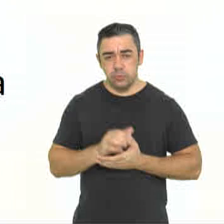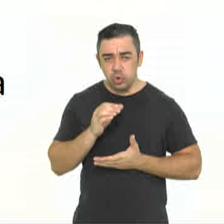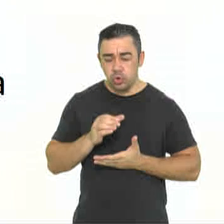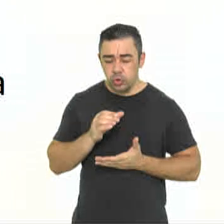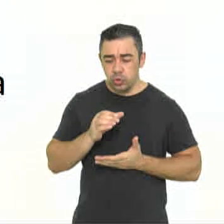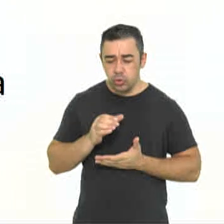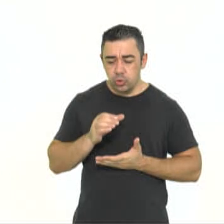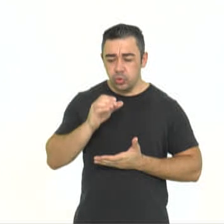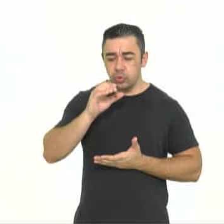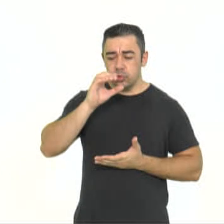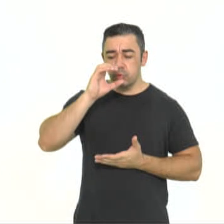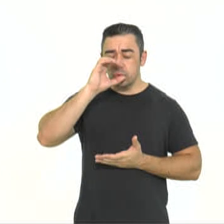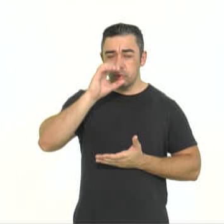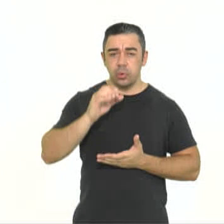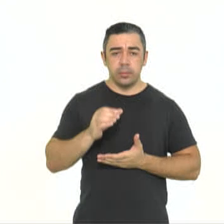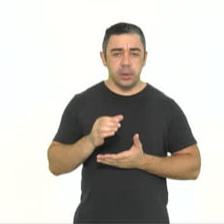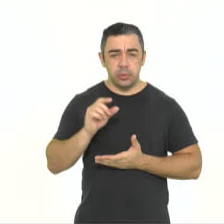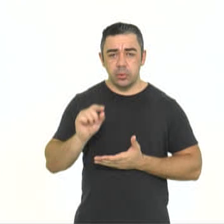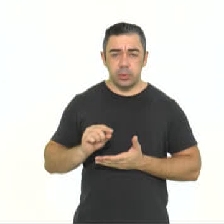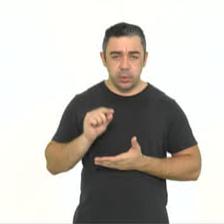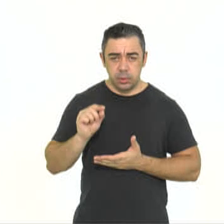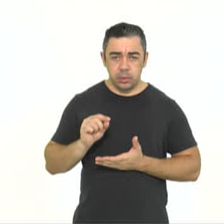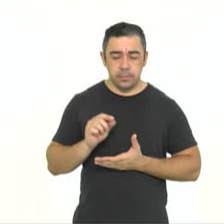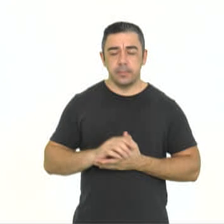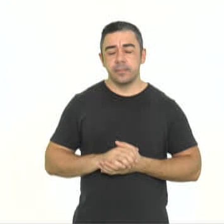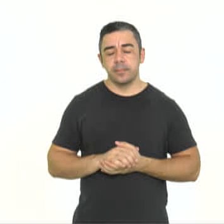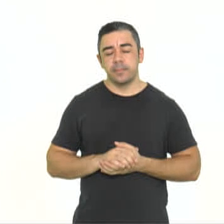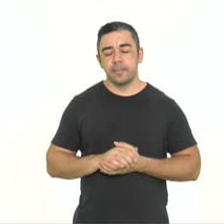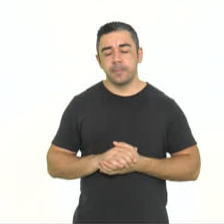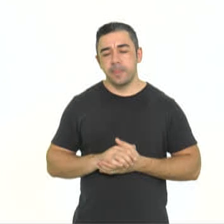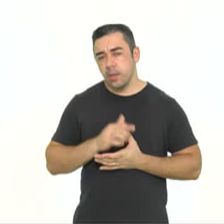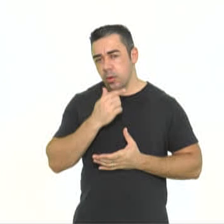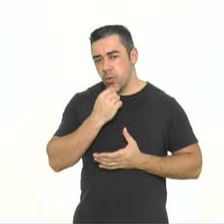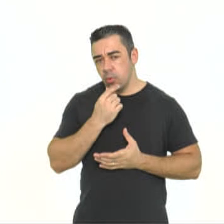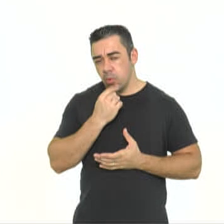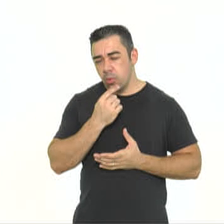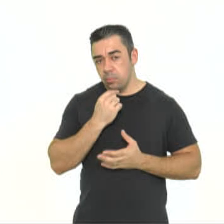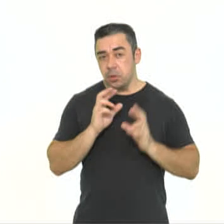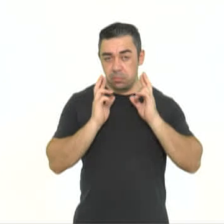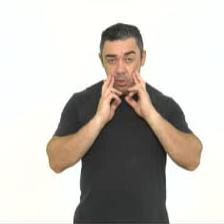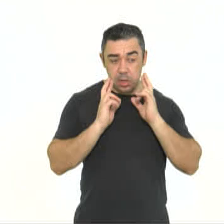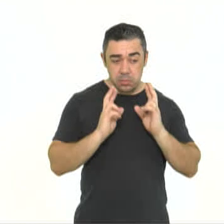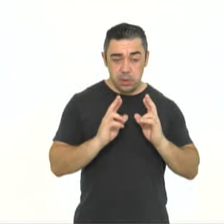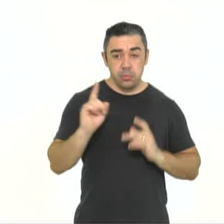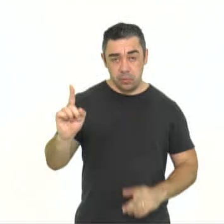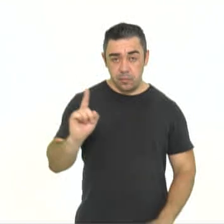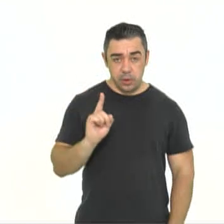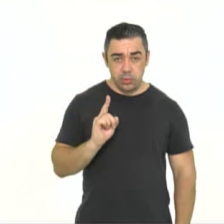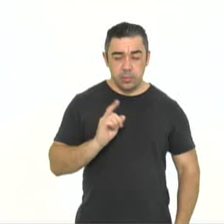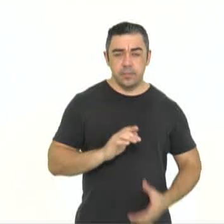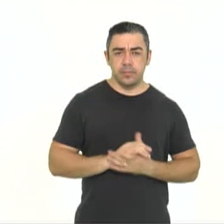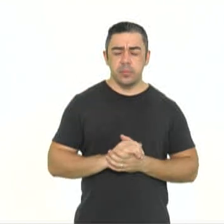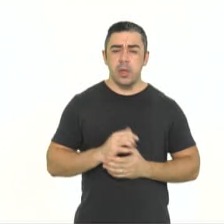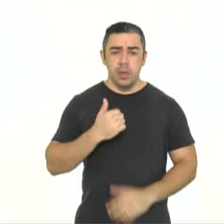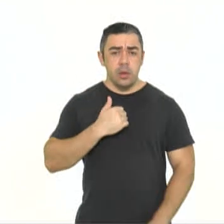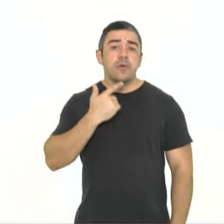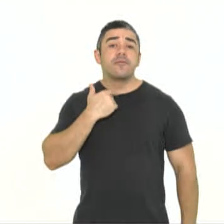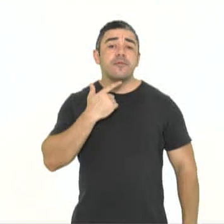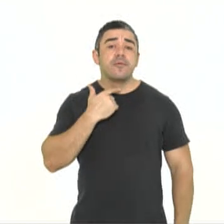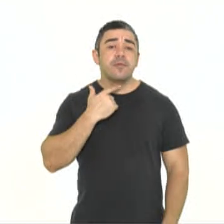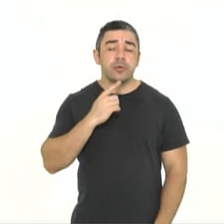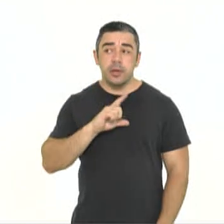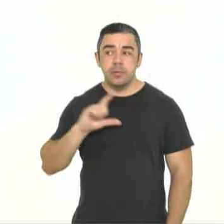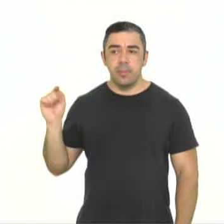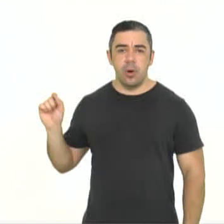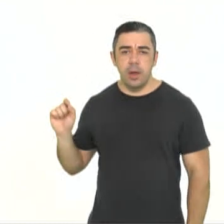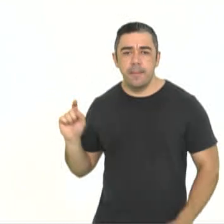veneravelmente o simonte de antanho, foi cheio de respeito que o vi chegar. Tive vontade de ir-me